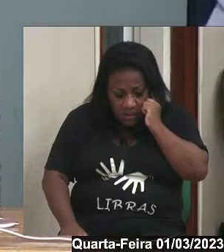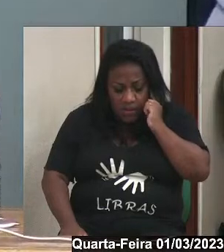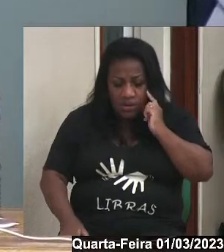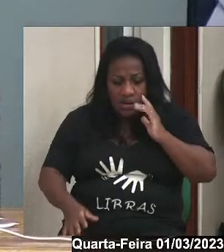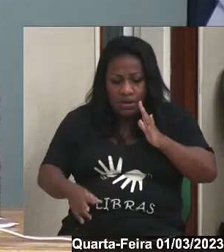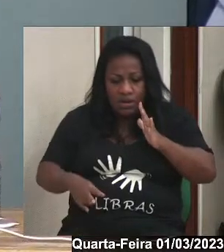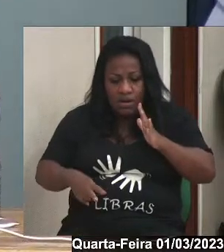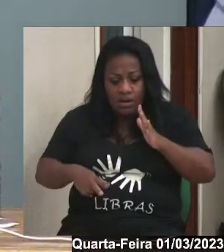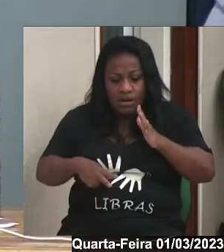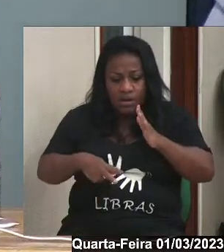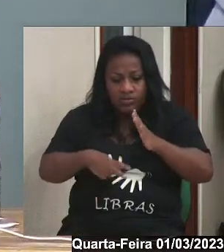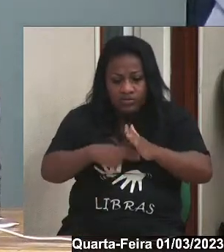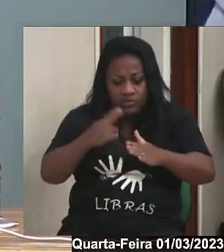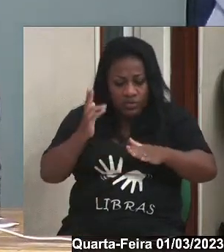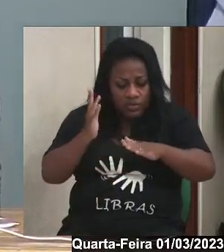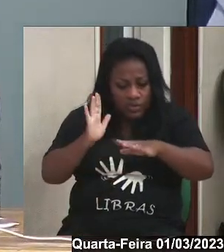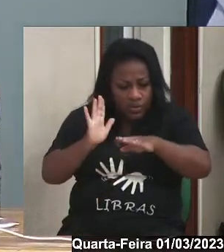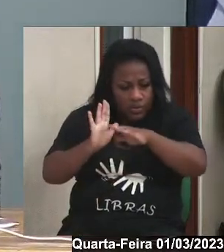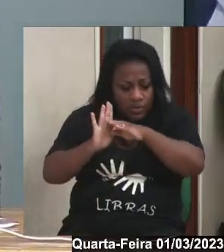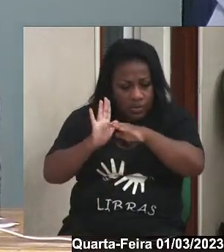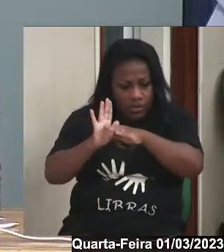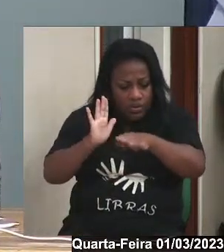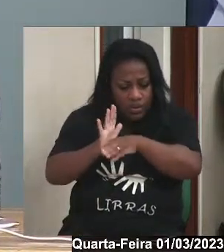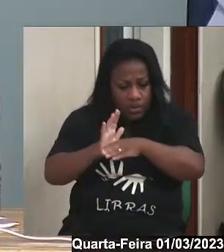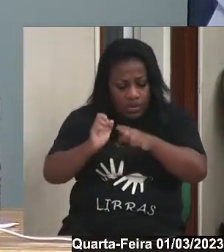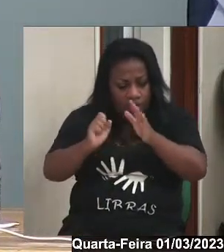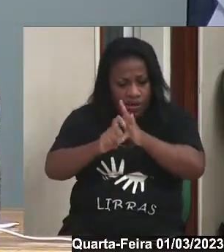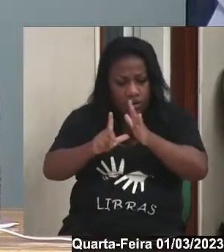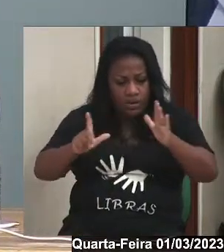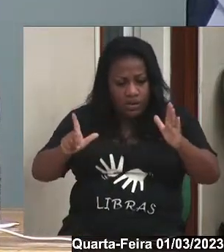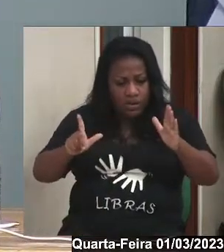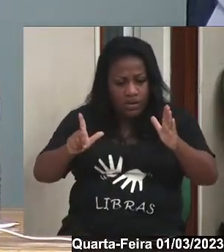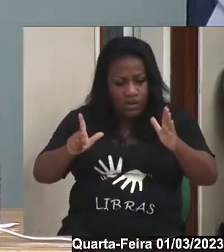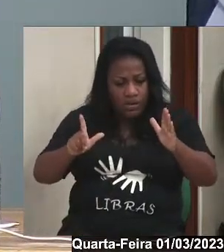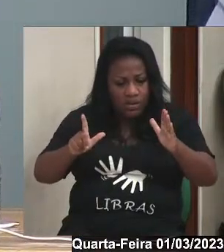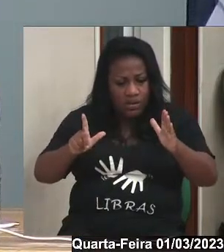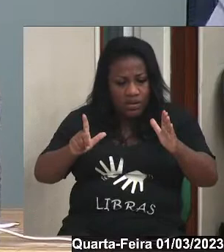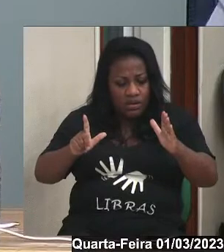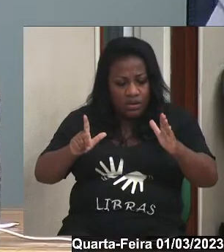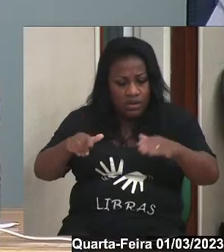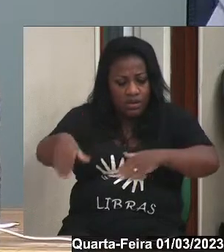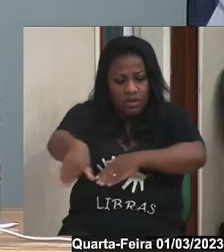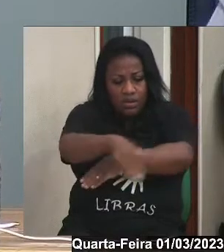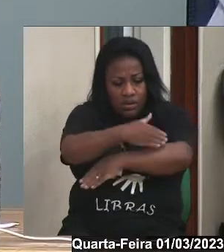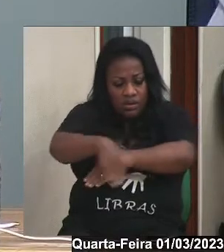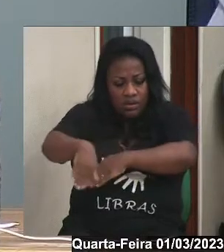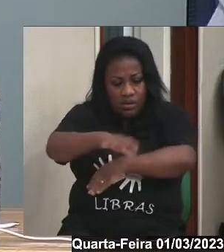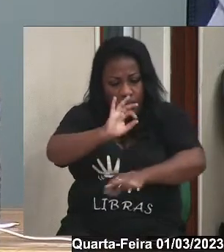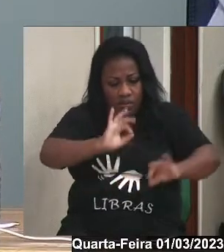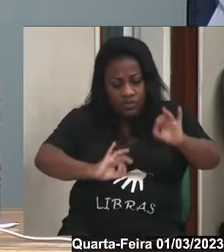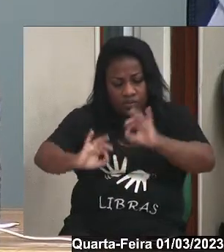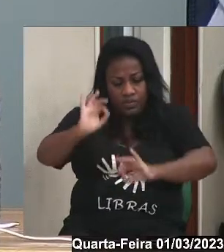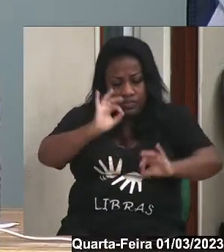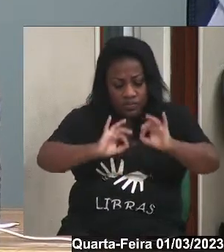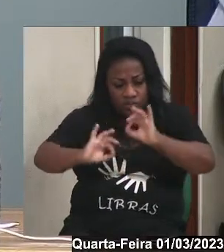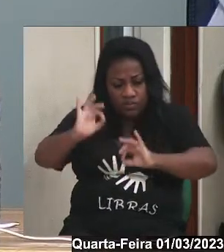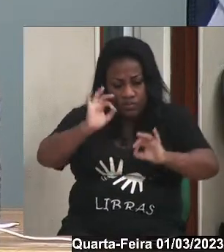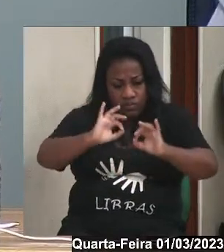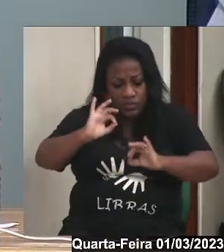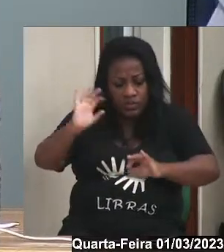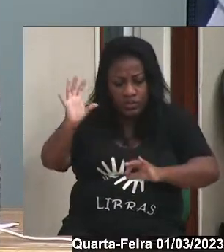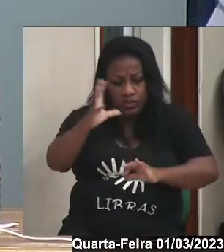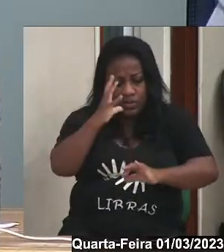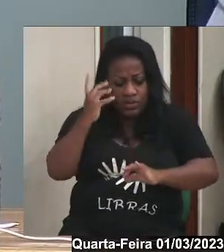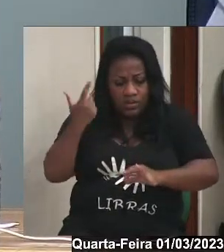da lei 2755, de 29 de maio de 2014, da providência da Rua Suzano, bairro Parque da Chácara.